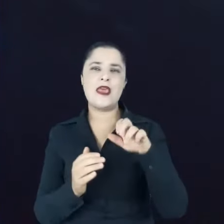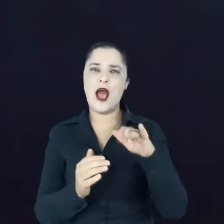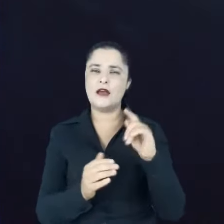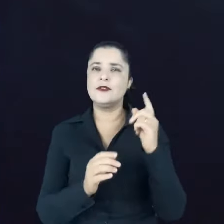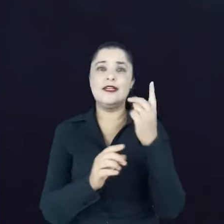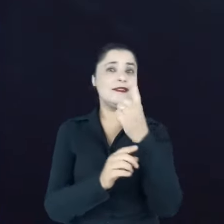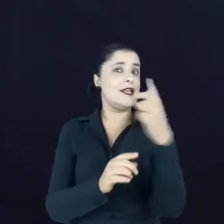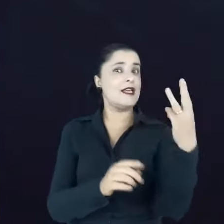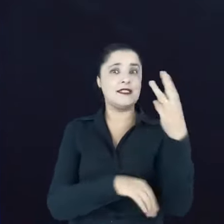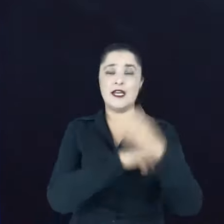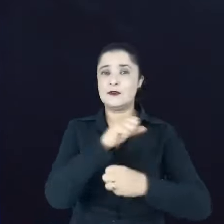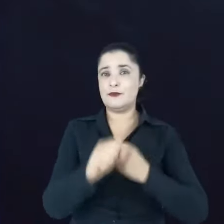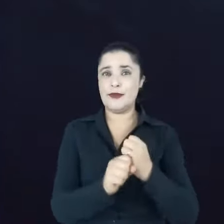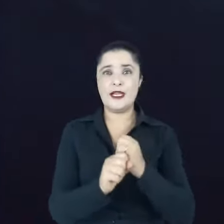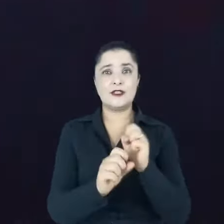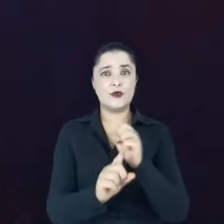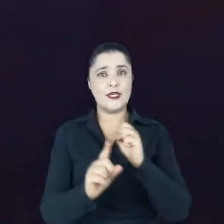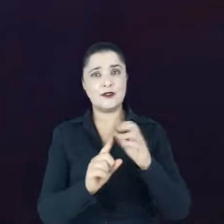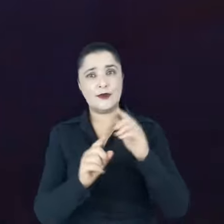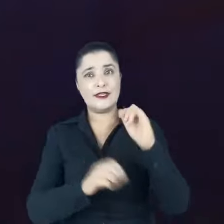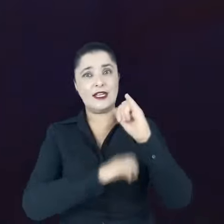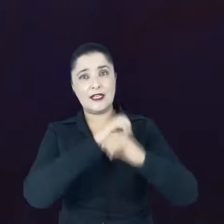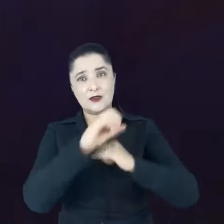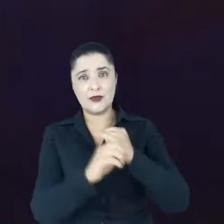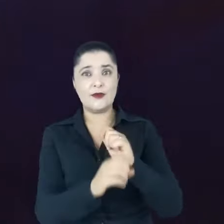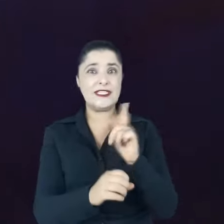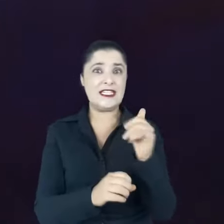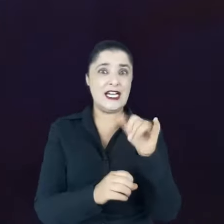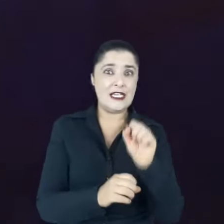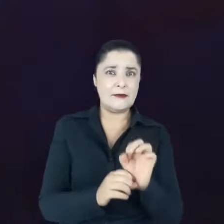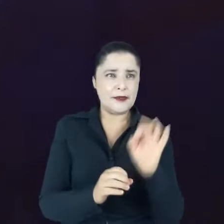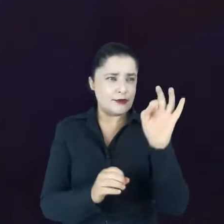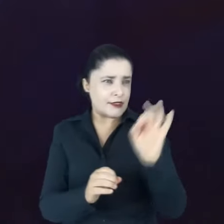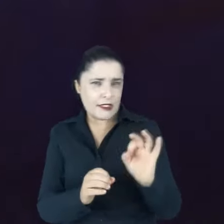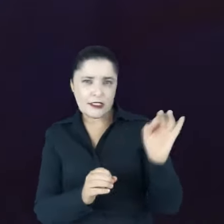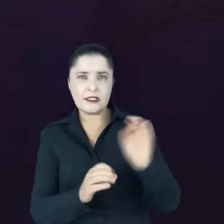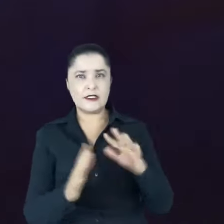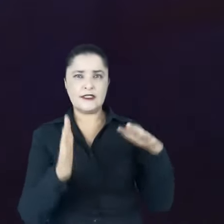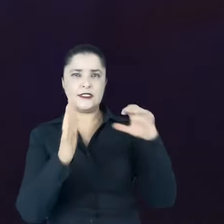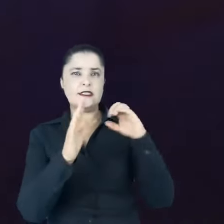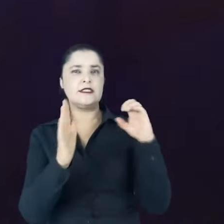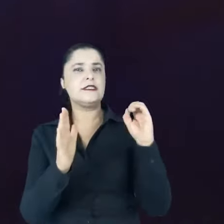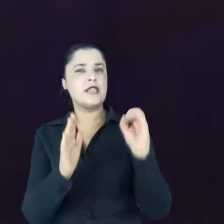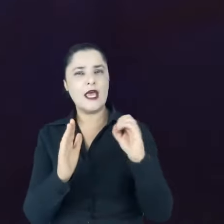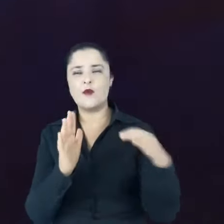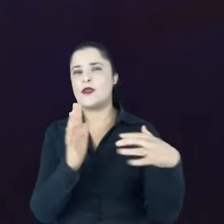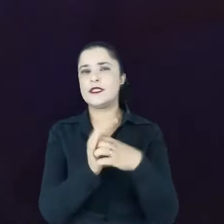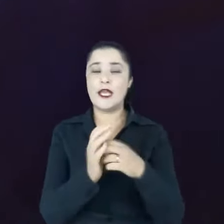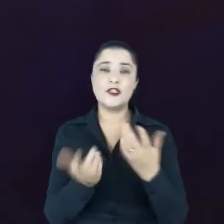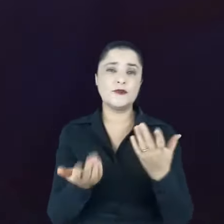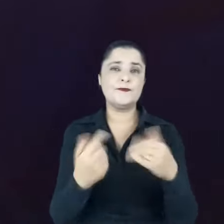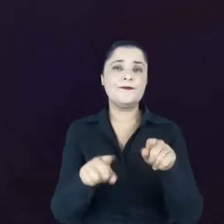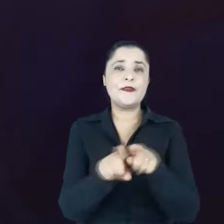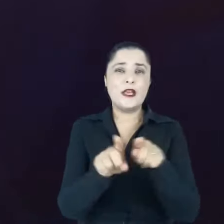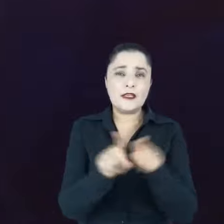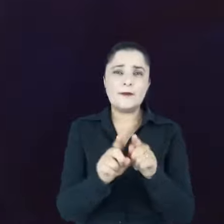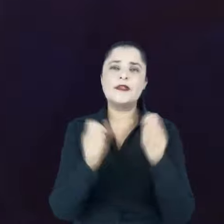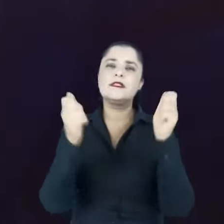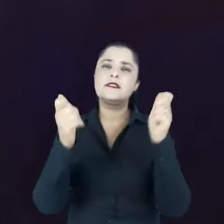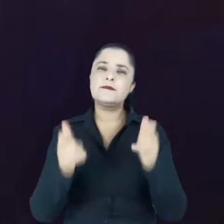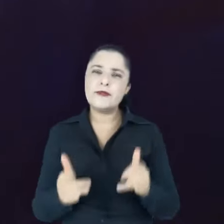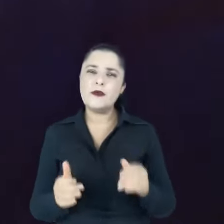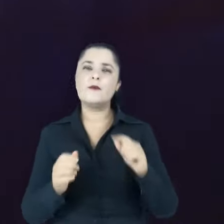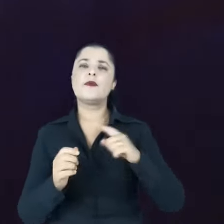Associação Internacional de Gás, pelos índices que a gente tem. Dou um outro exemplo também, e aí que fala um pouco com o nosso tema,